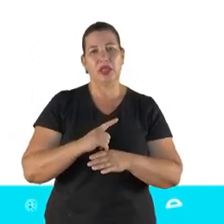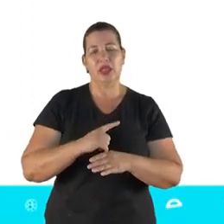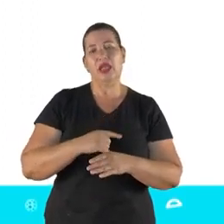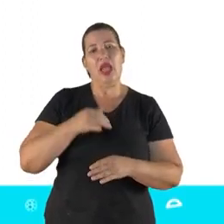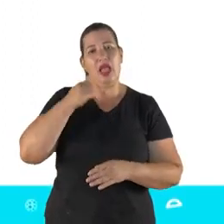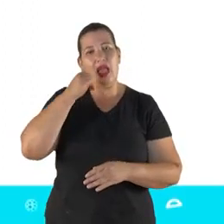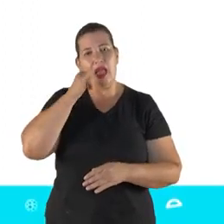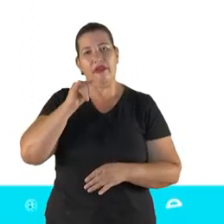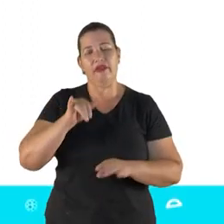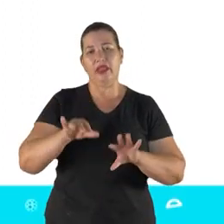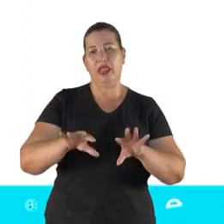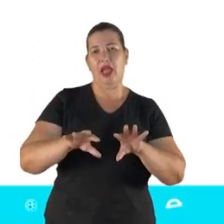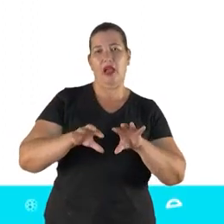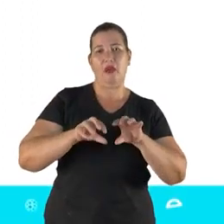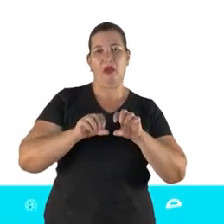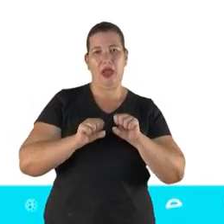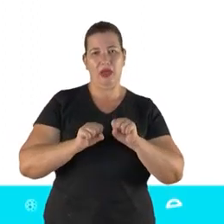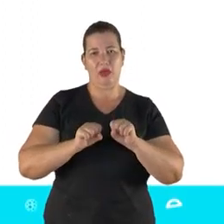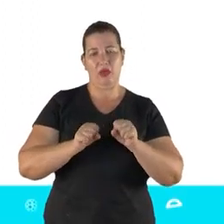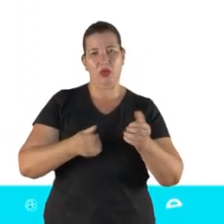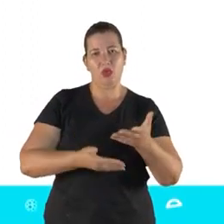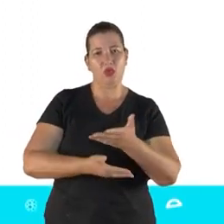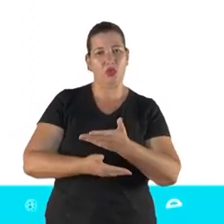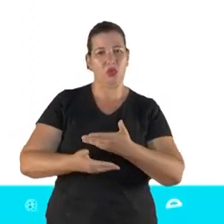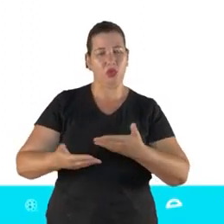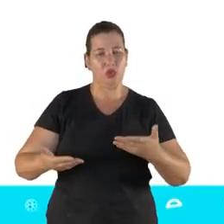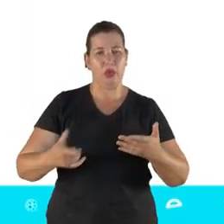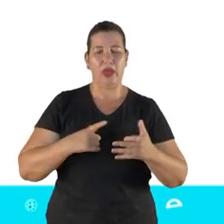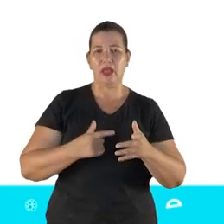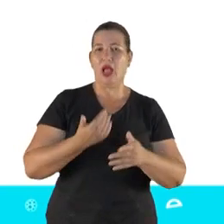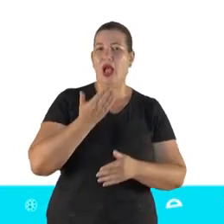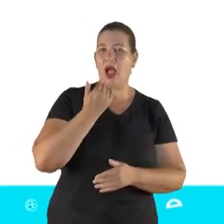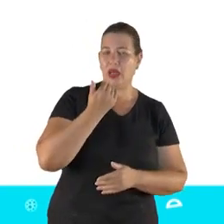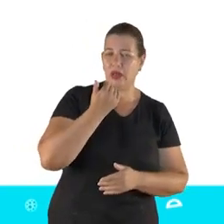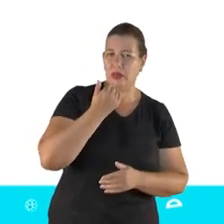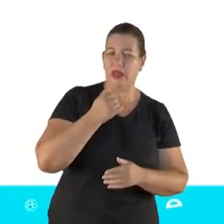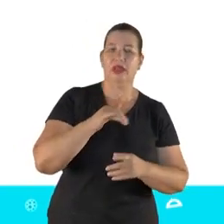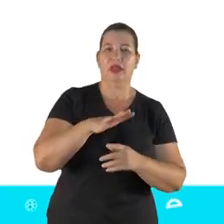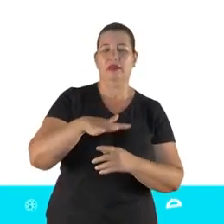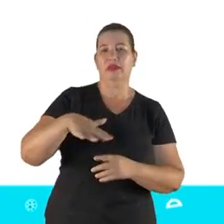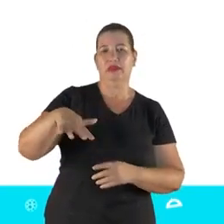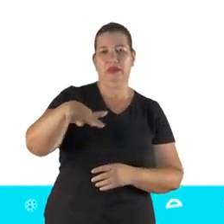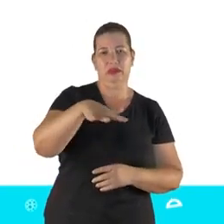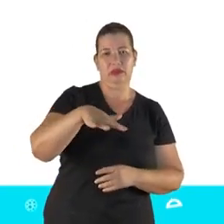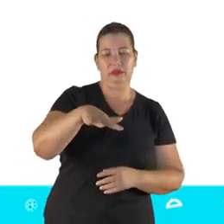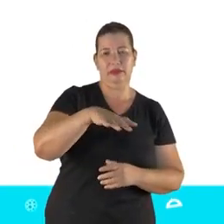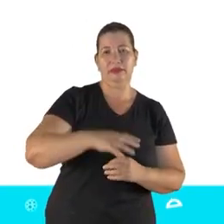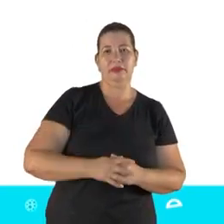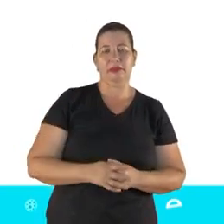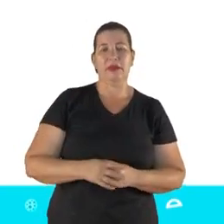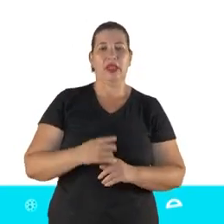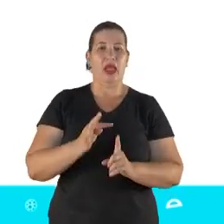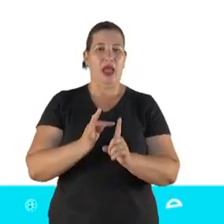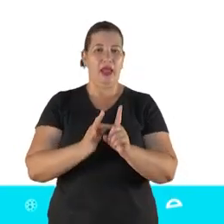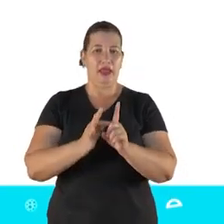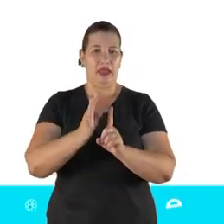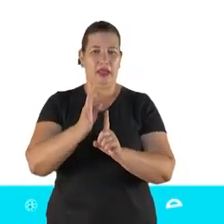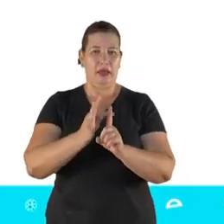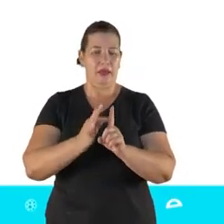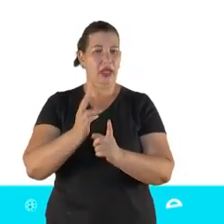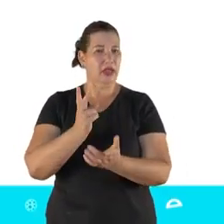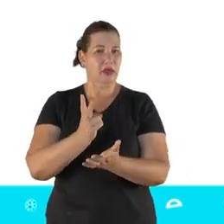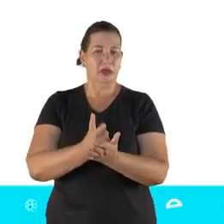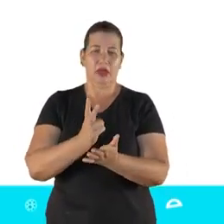térmicos, esses materiais evitam as trocas de calor entre o alimento e o meio externo,